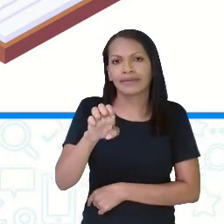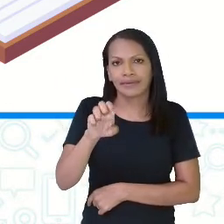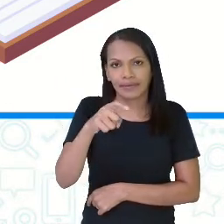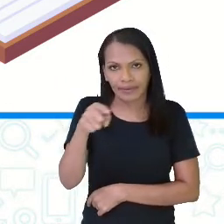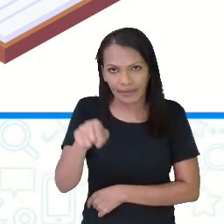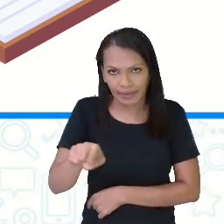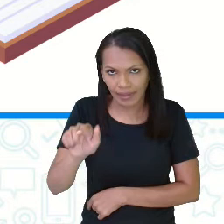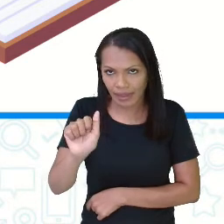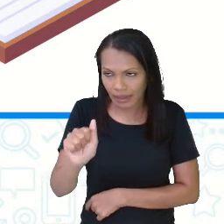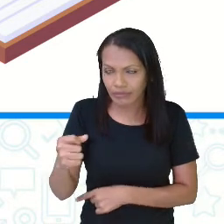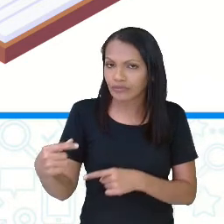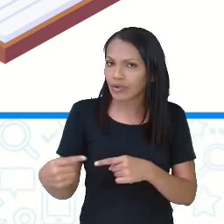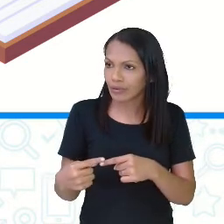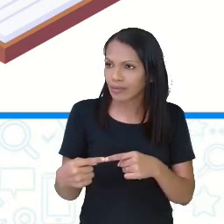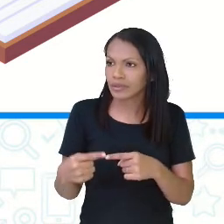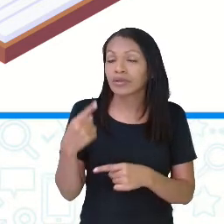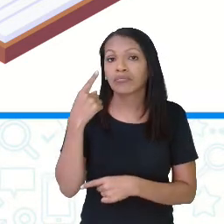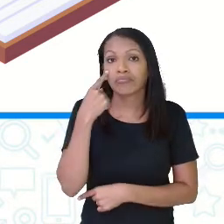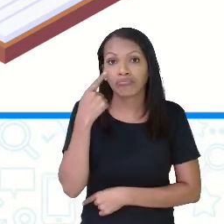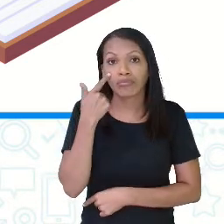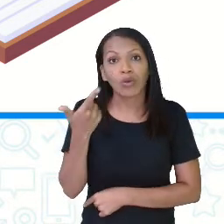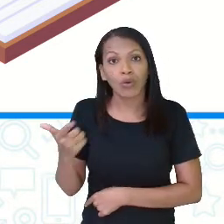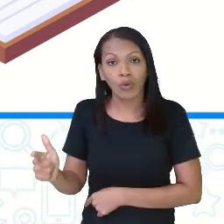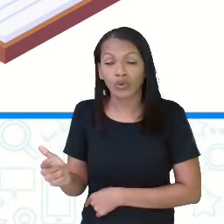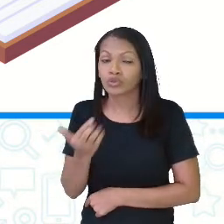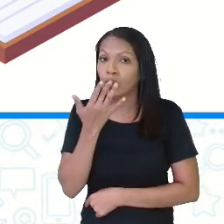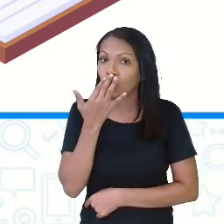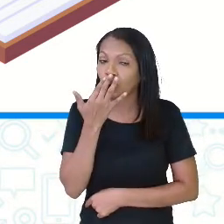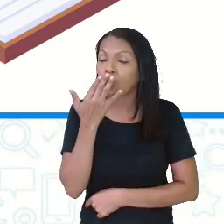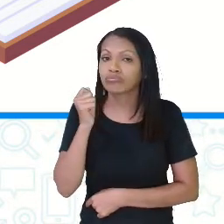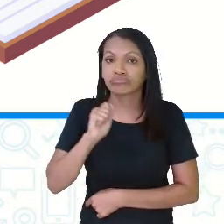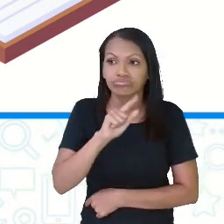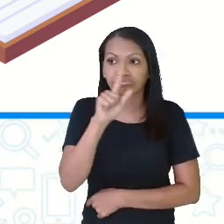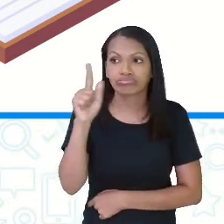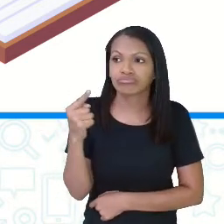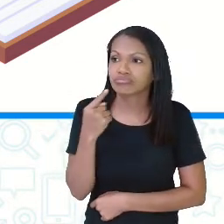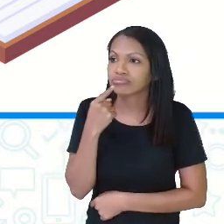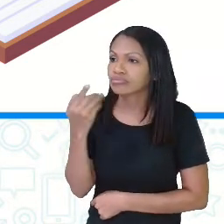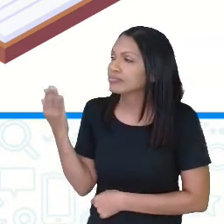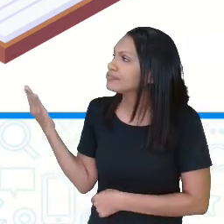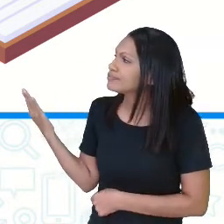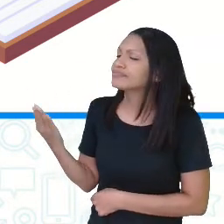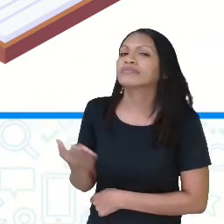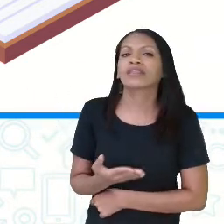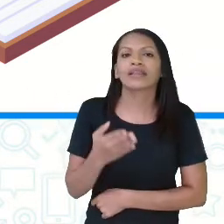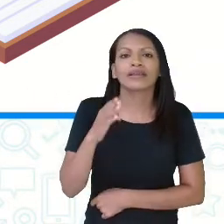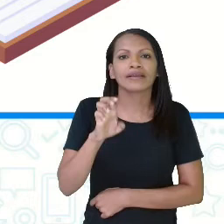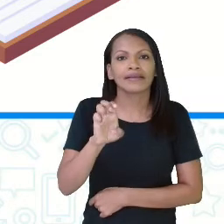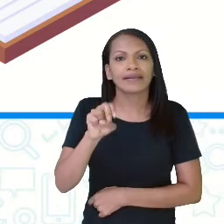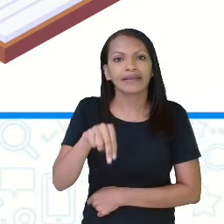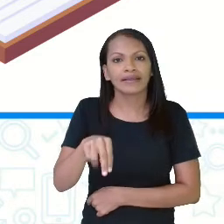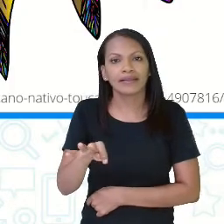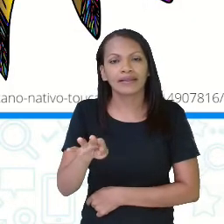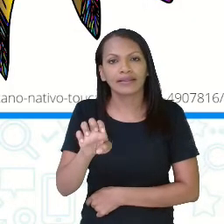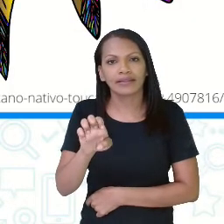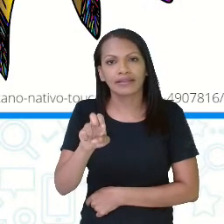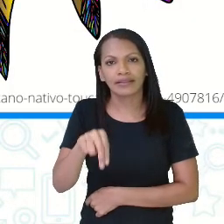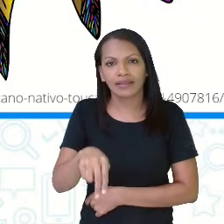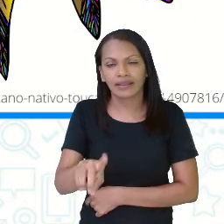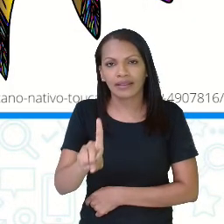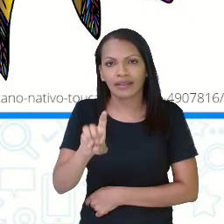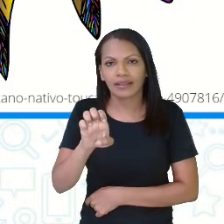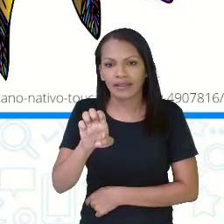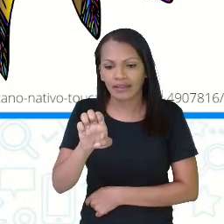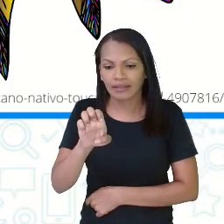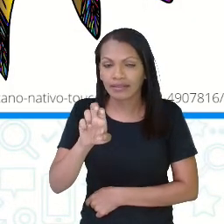não conseguir entender, viu nossa fala com estranheza. Português fez o povo